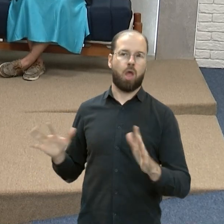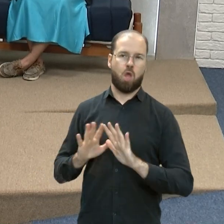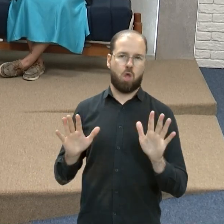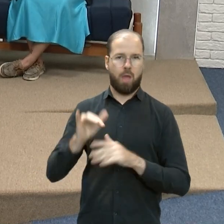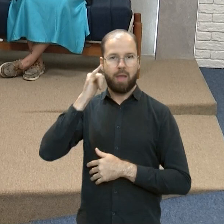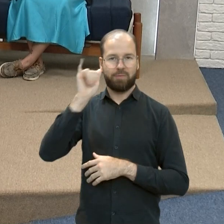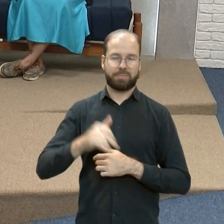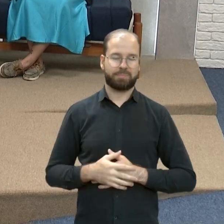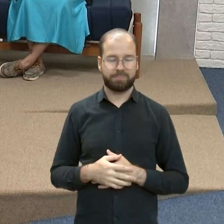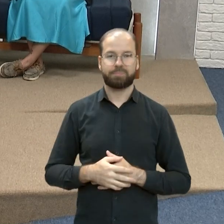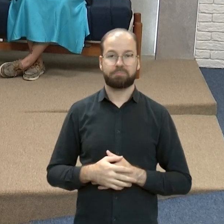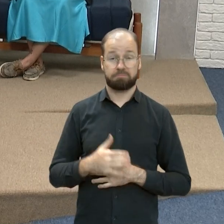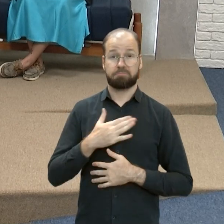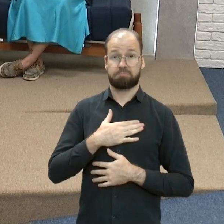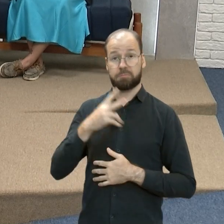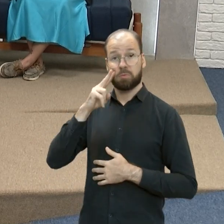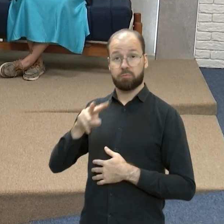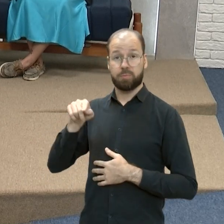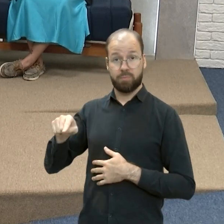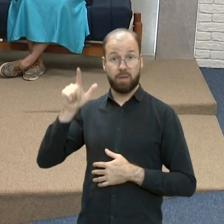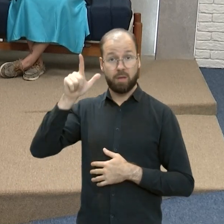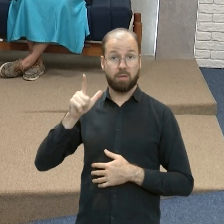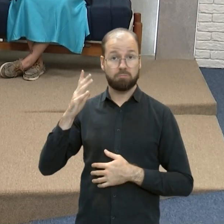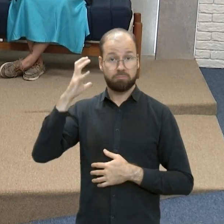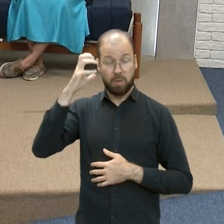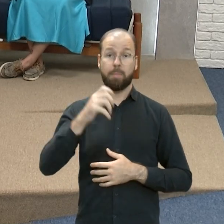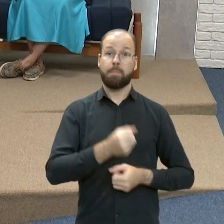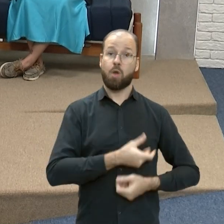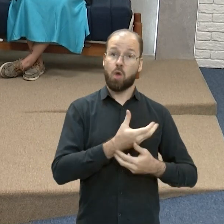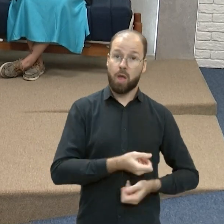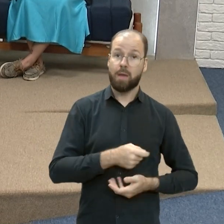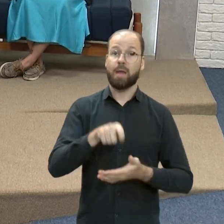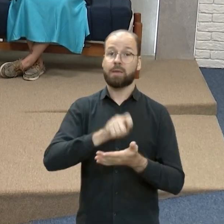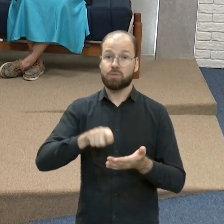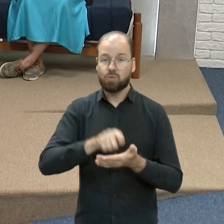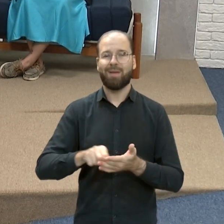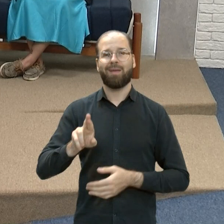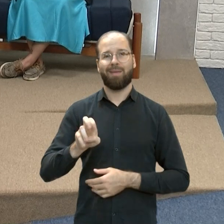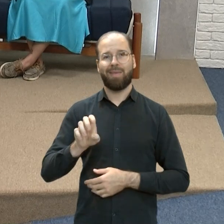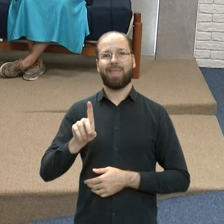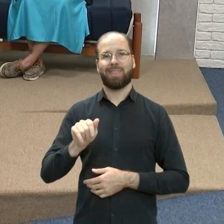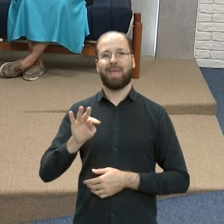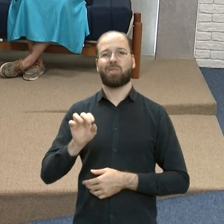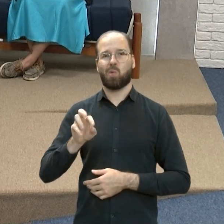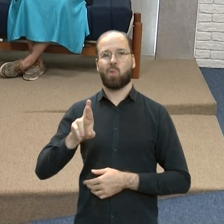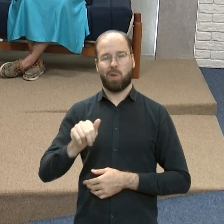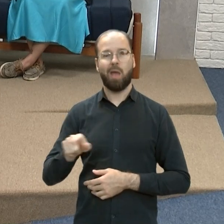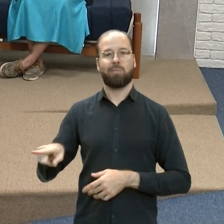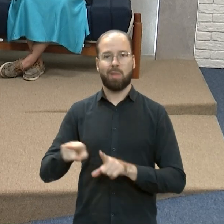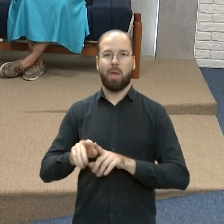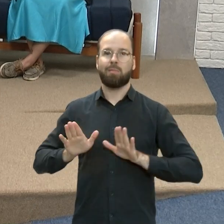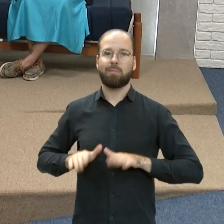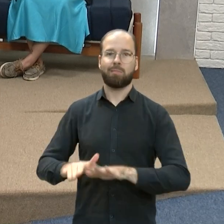eu vejo a Leodegária, além de uma poeta, escritora, redatora, e costureira e educadora também,